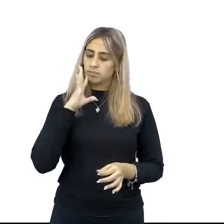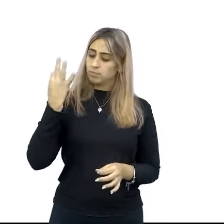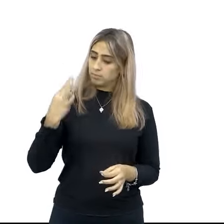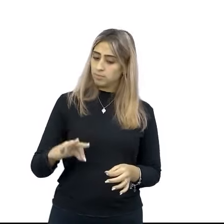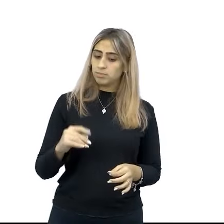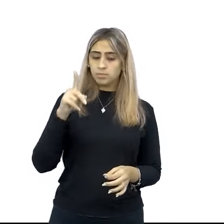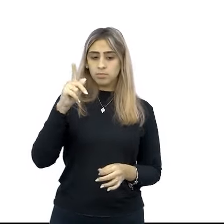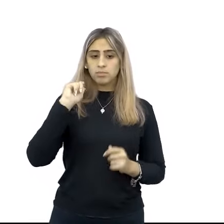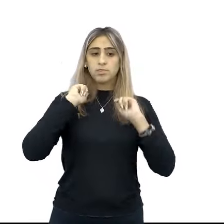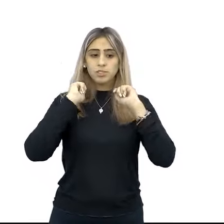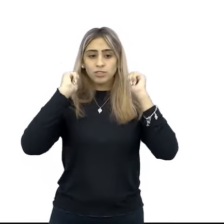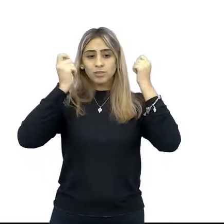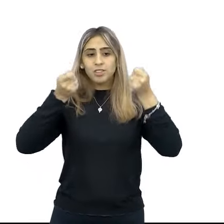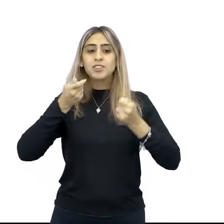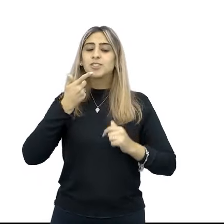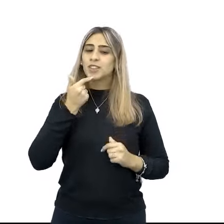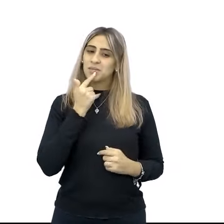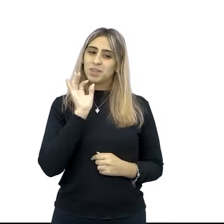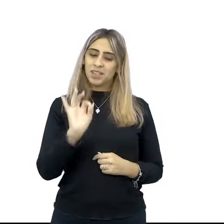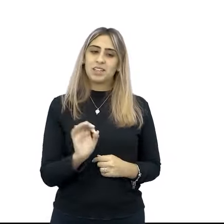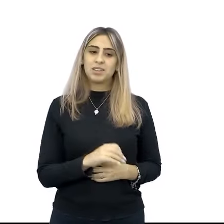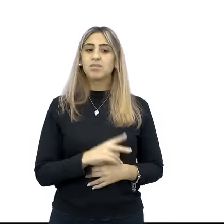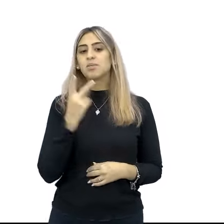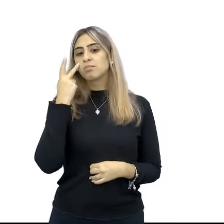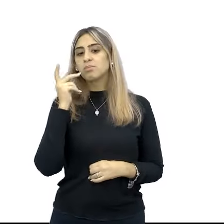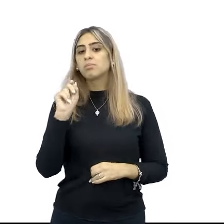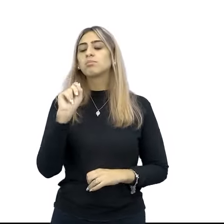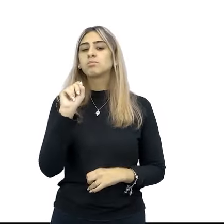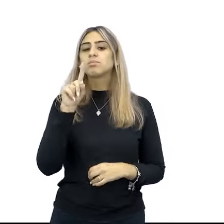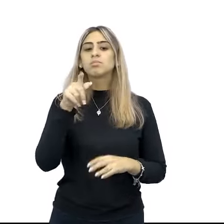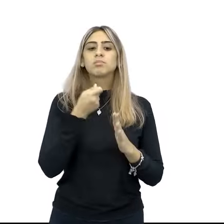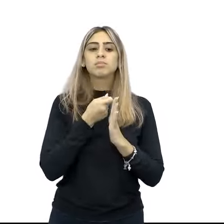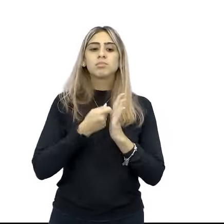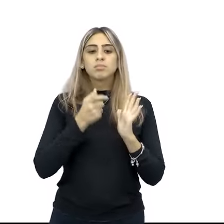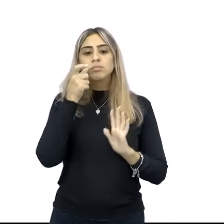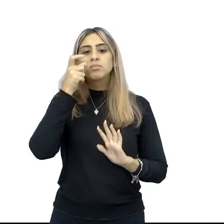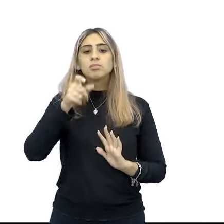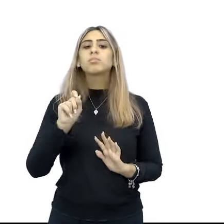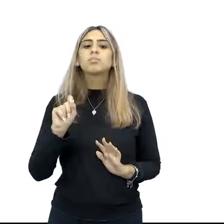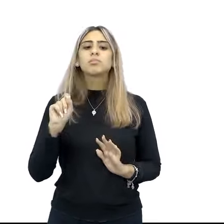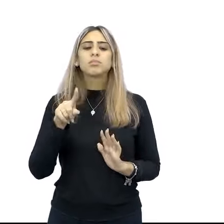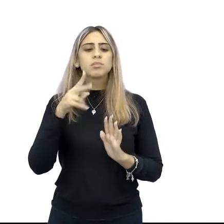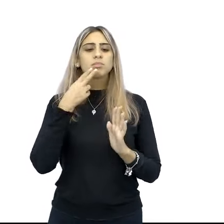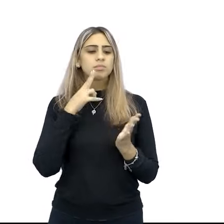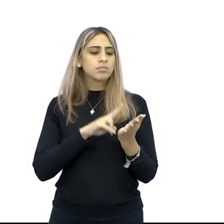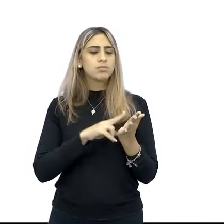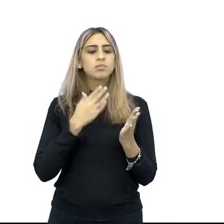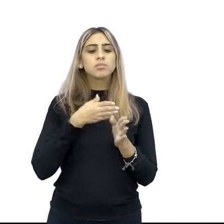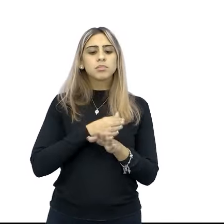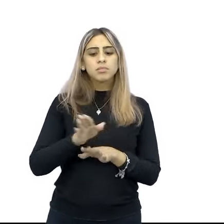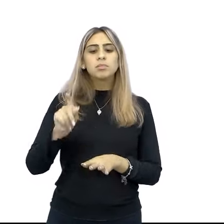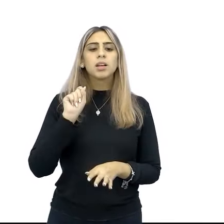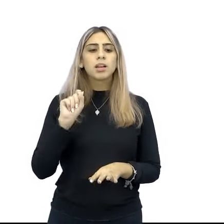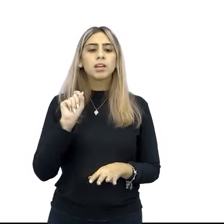Exatamente, foi a Chapeuzinho Vermelho, né? E para quem ela foi endereçada? Para quem essa carta foi